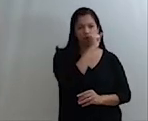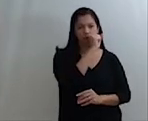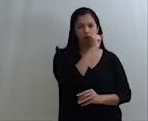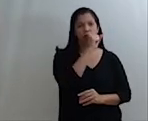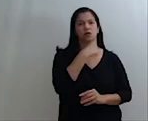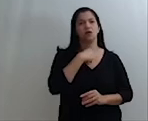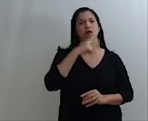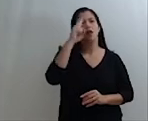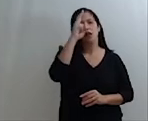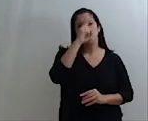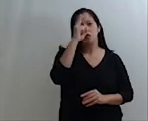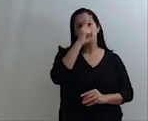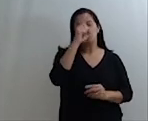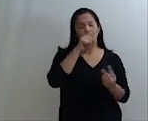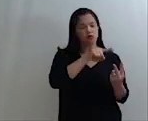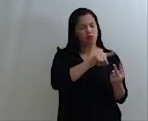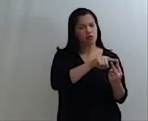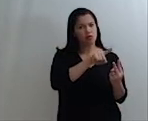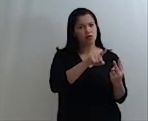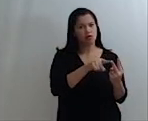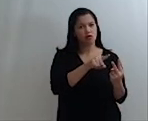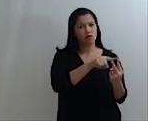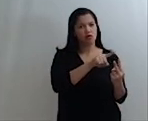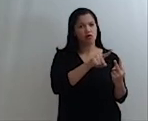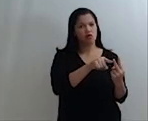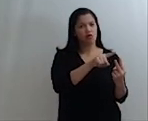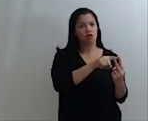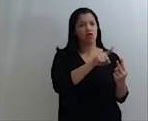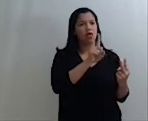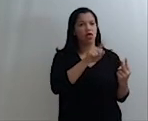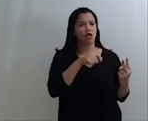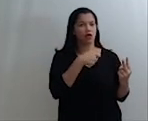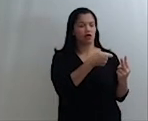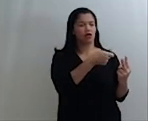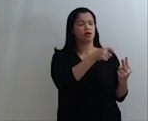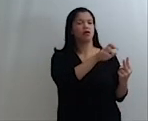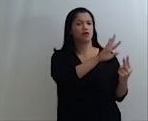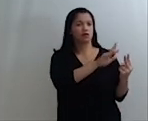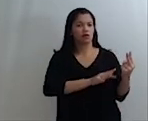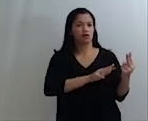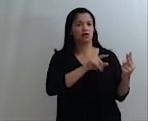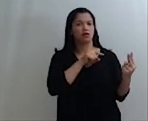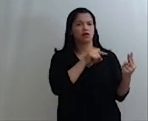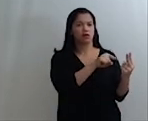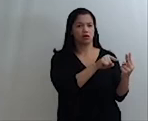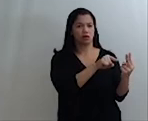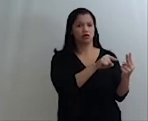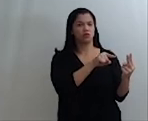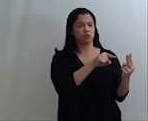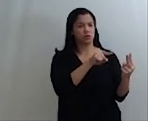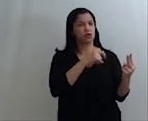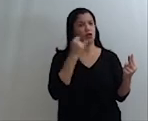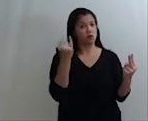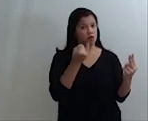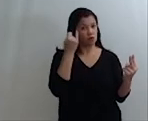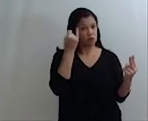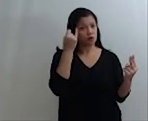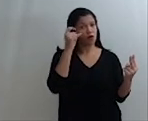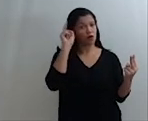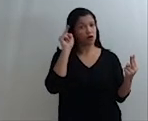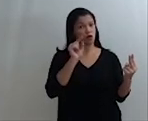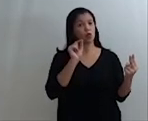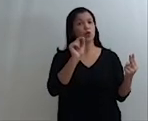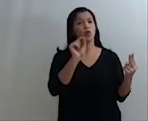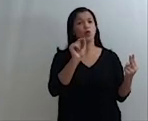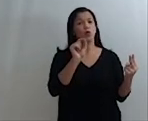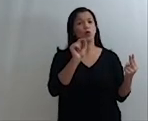verdade ele envolve dois dois assistidos dois dois pacientes mas a razão fundamental de e nós estarmos aqui é por conta de um